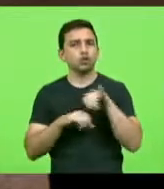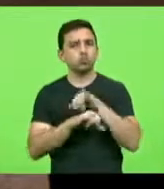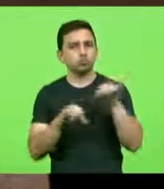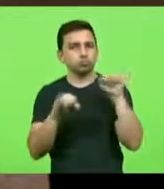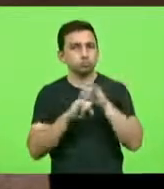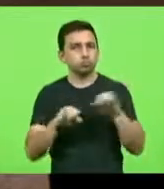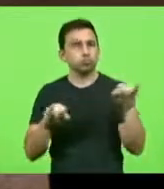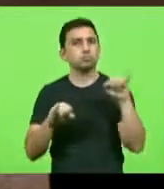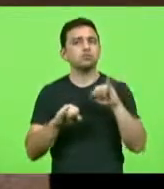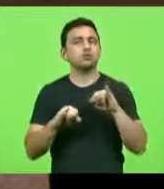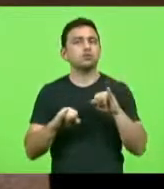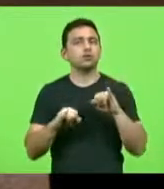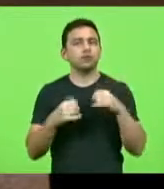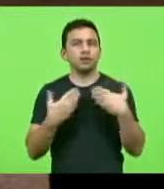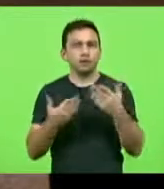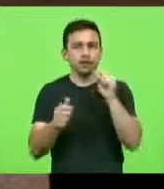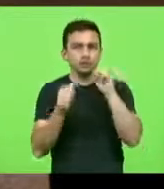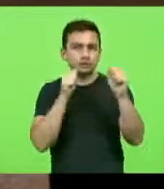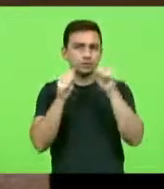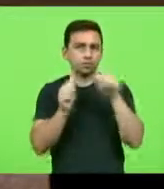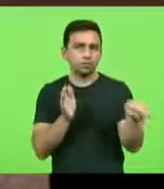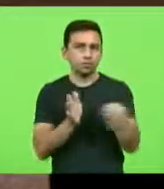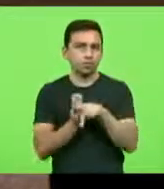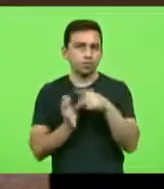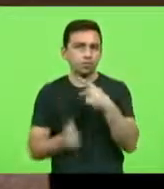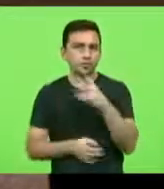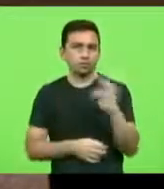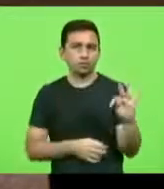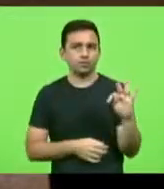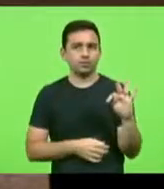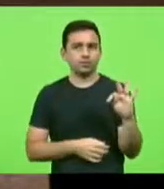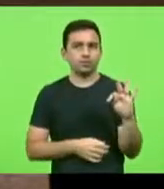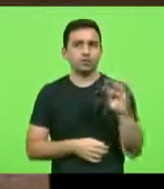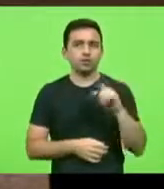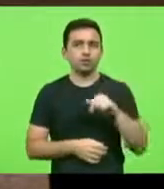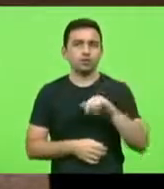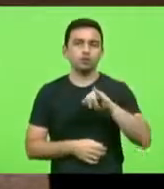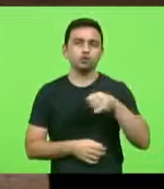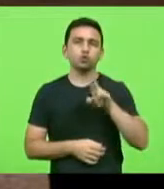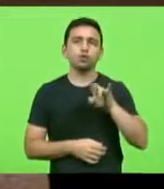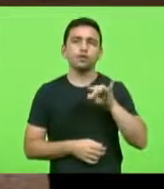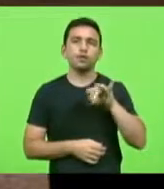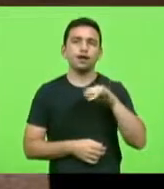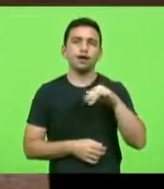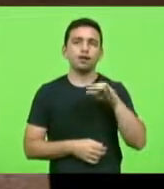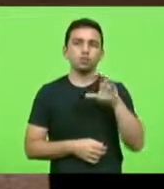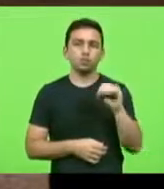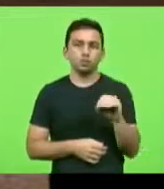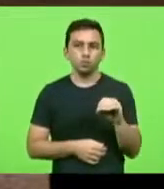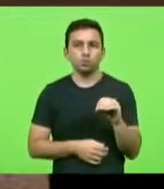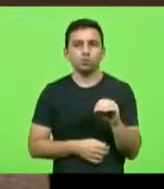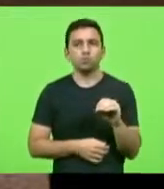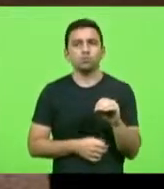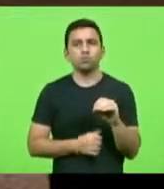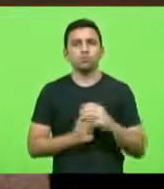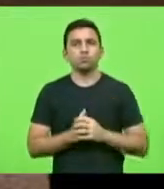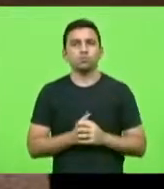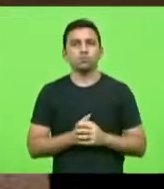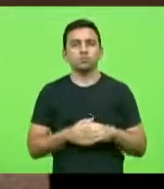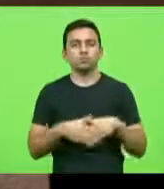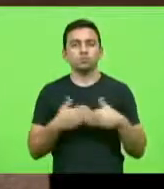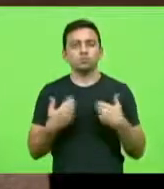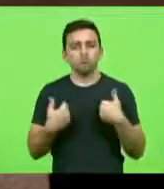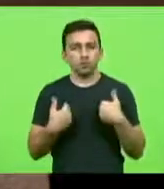um assessor da bancada do Partido dos Trabalhadores, que se chama Juliano Goulart, que eu